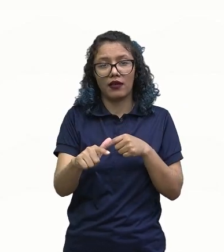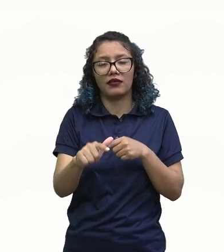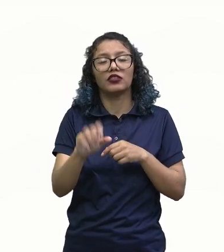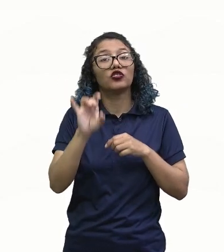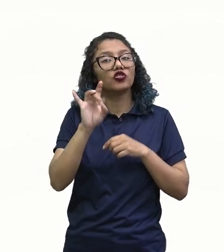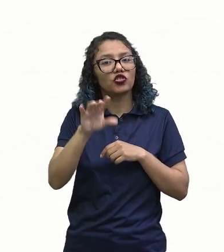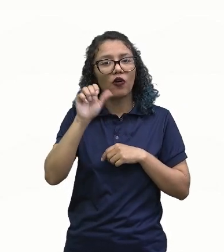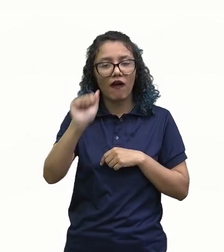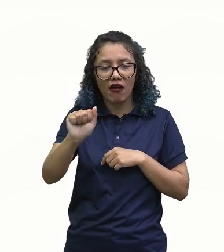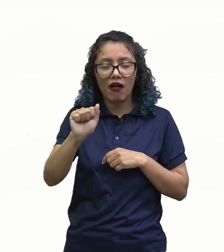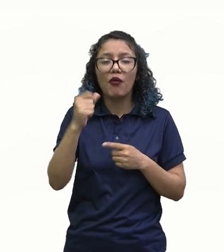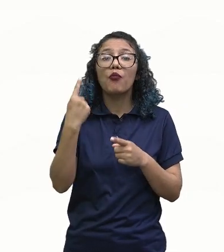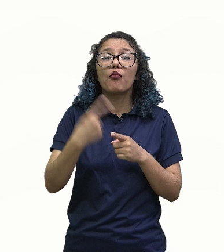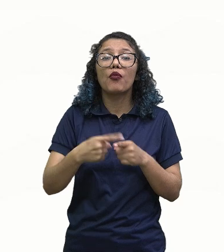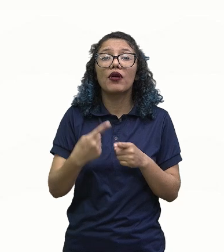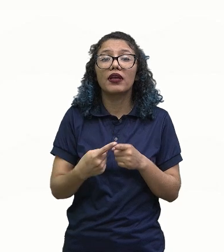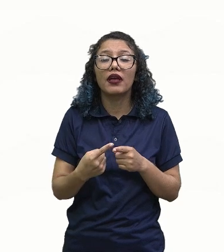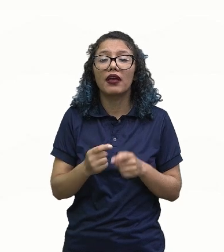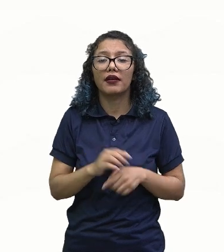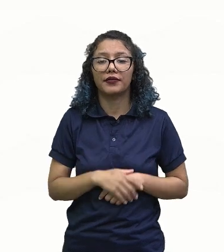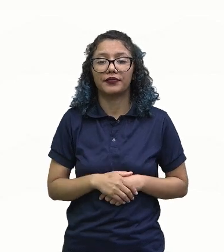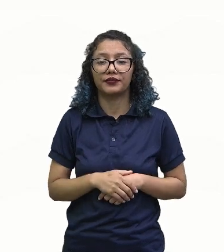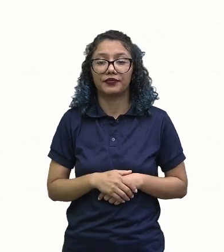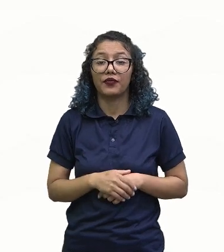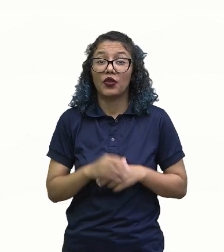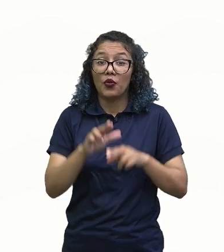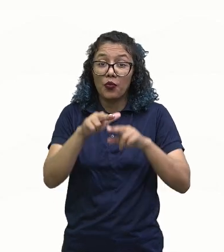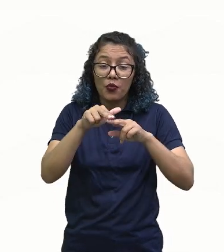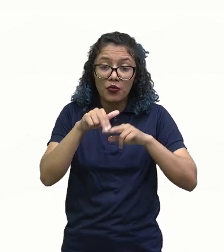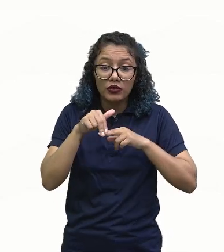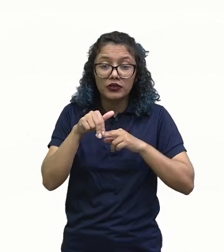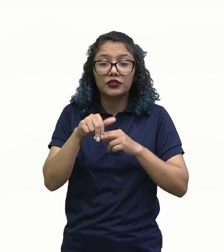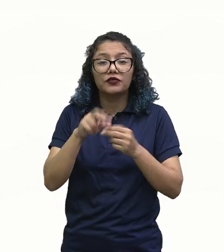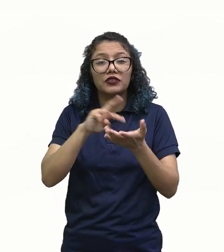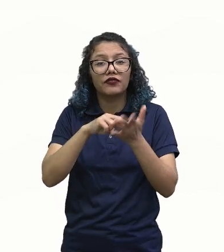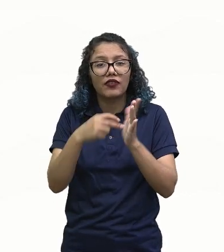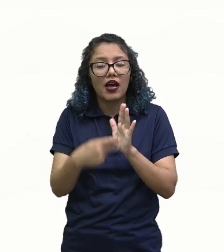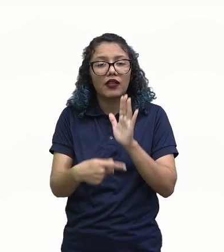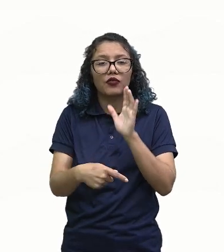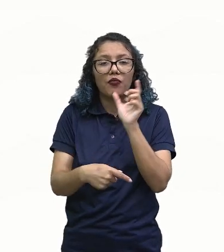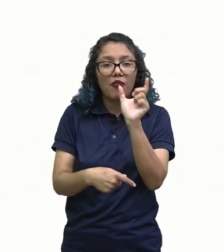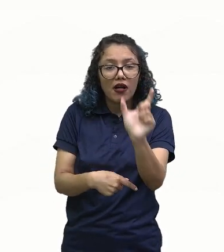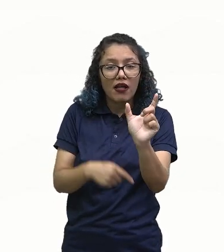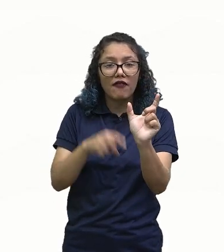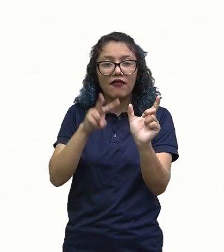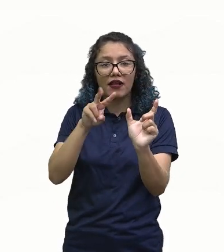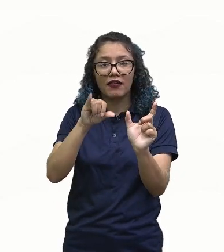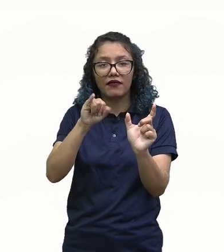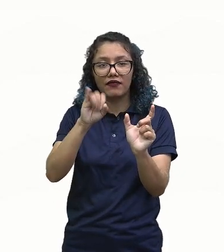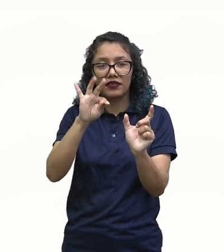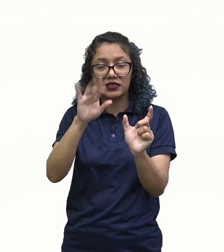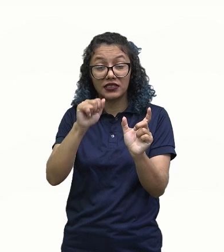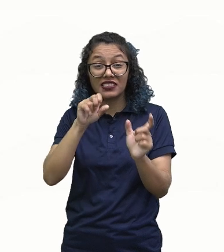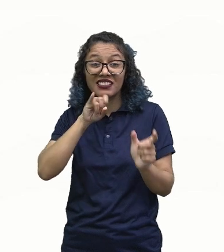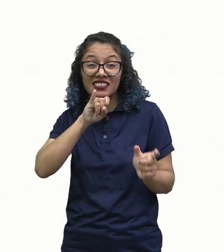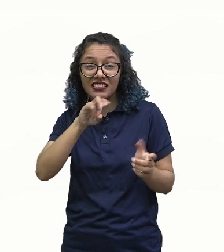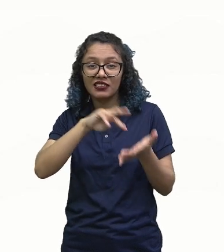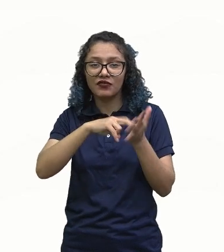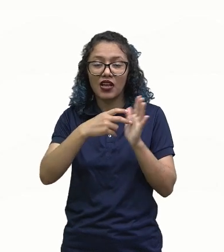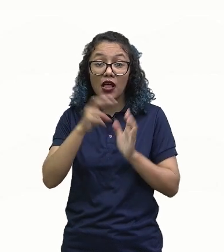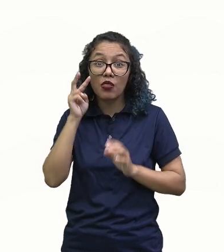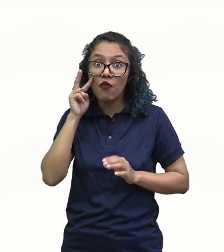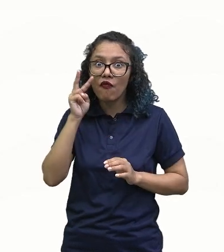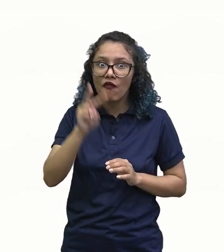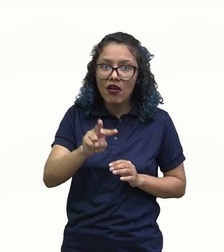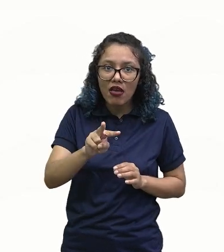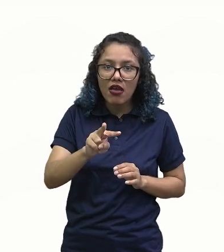Por quê? Por causa do sentido da palavra vista, né? Que a regra diz que se tiver com o sentido de ver, enxergar,